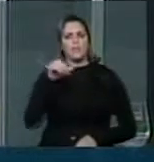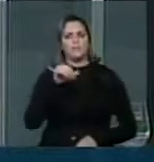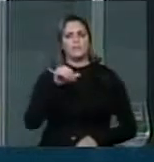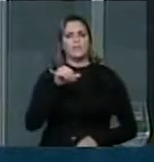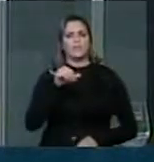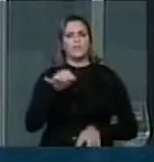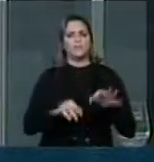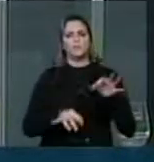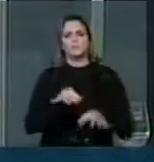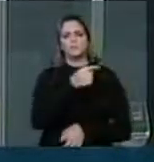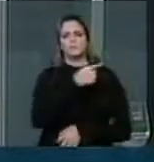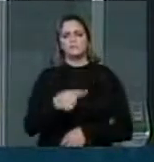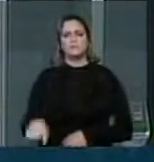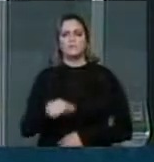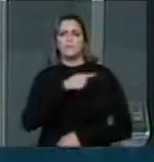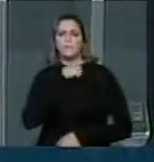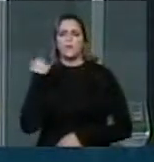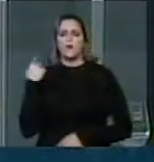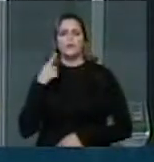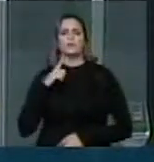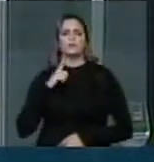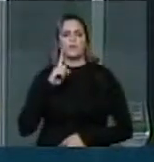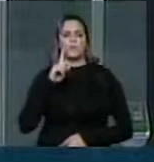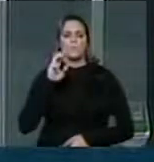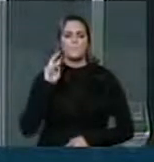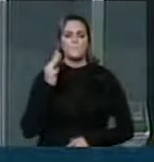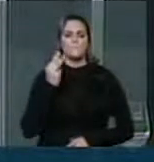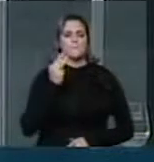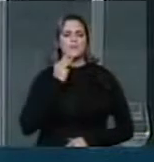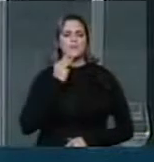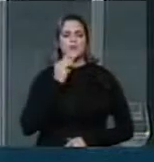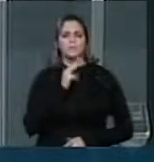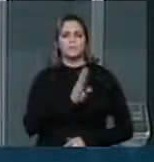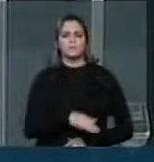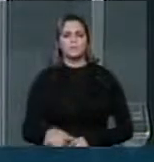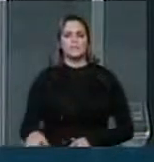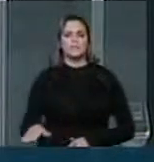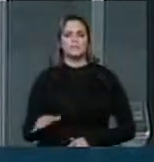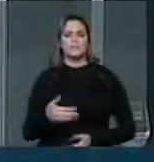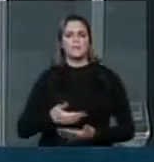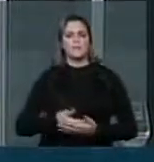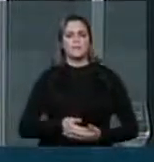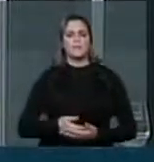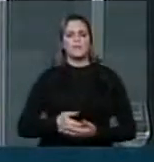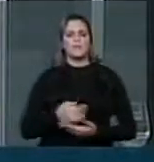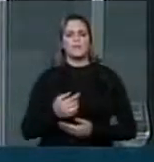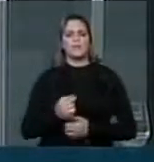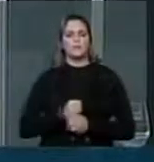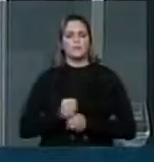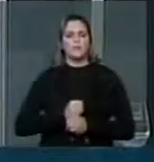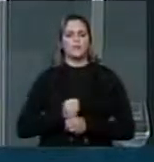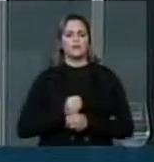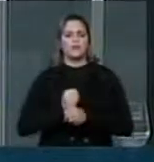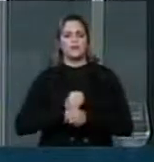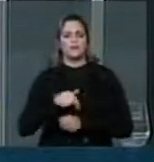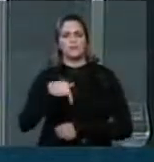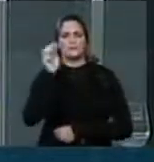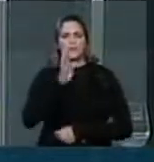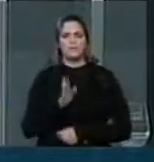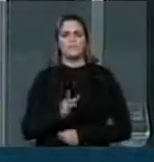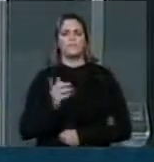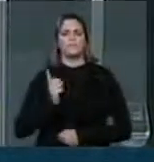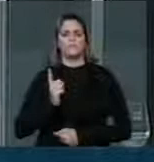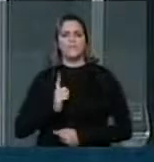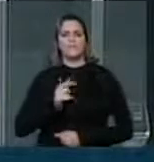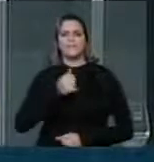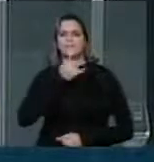são submetidos 1 milhão de brasileirinhos a cada ano em nosso país, segundo